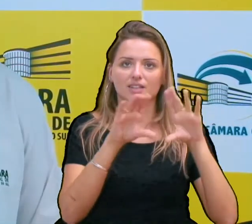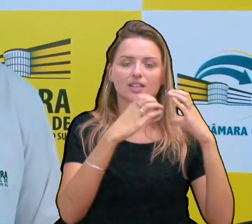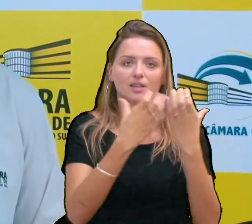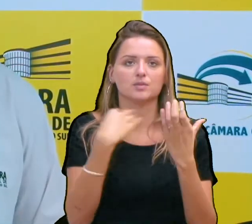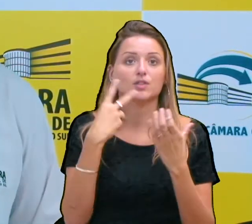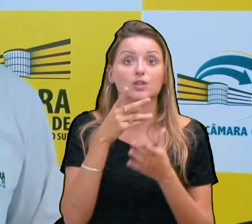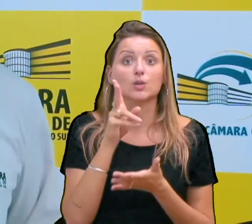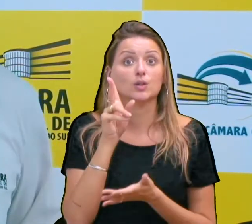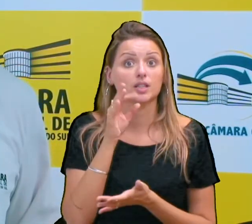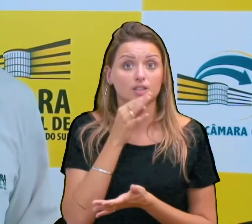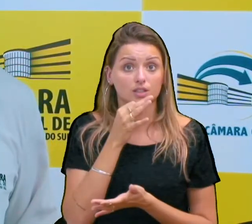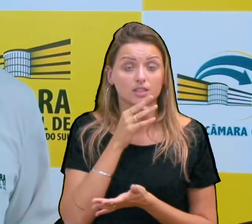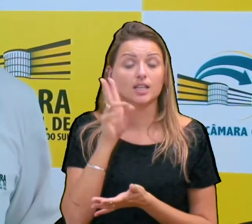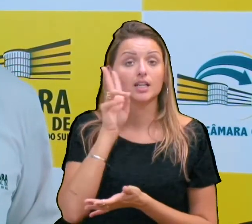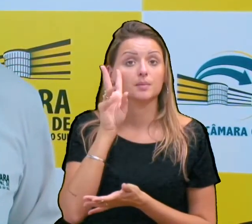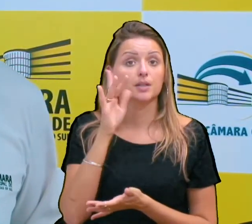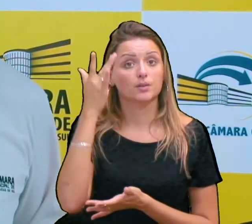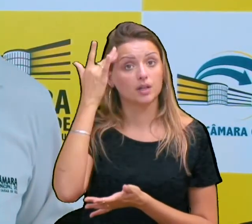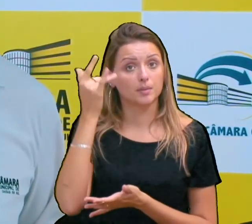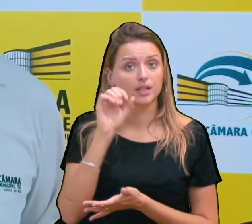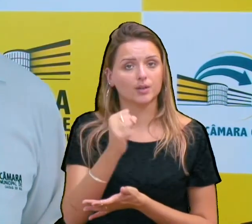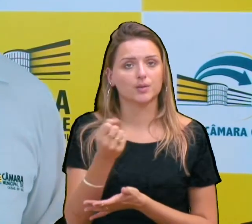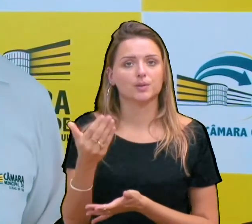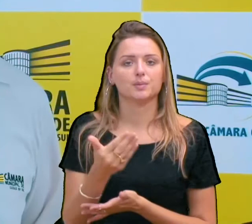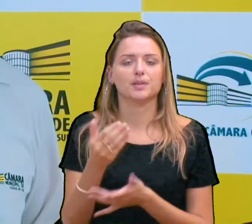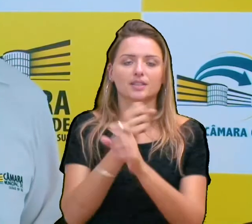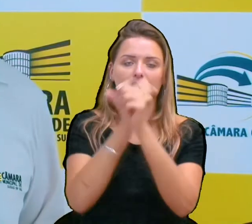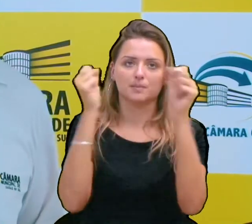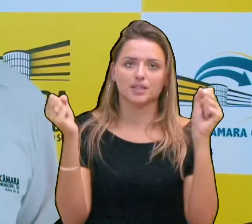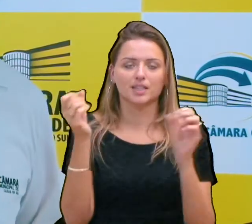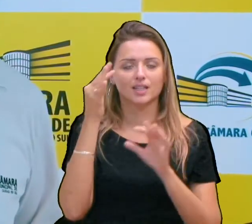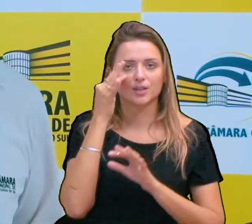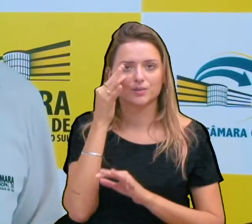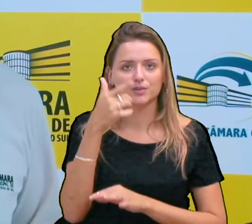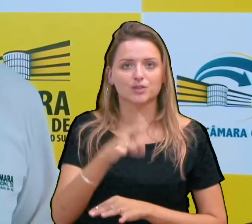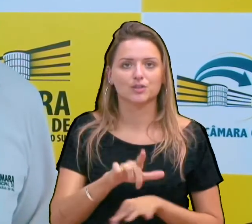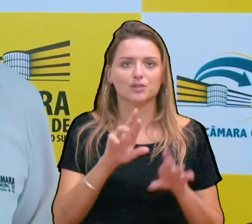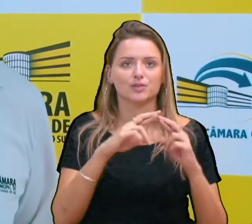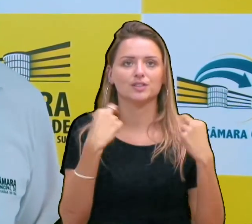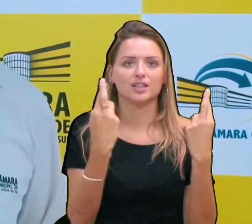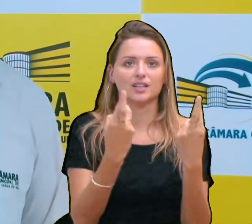Caxias. E lembrando que amanhã, a partir das 8h30 da manhã, transmissão ao vivo da